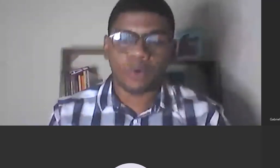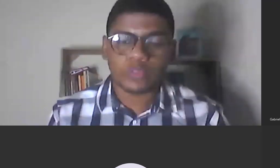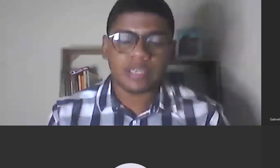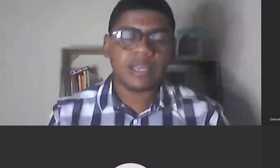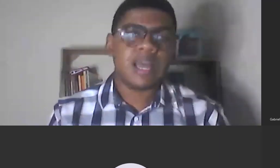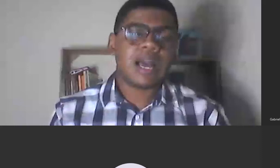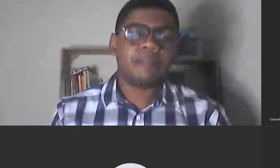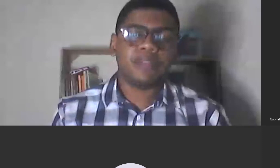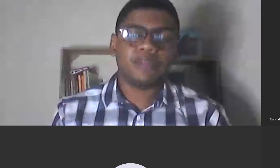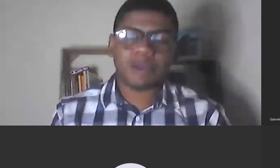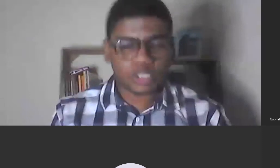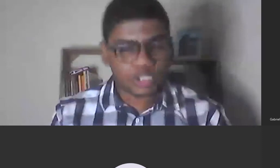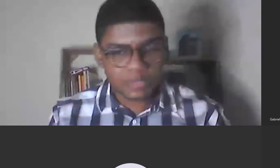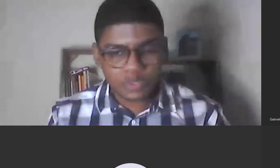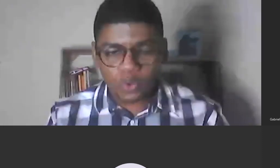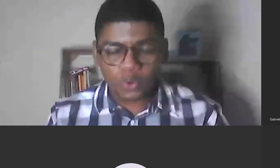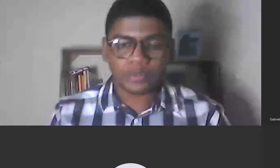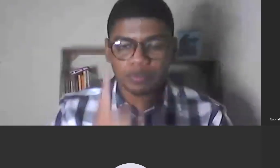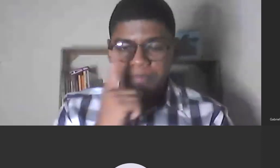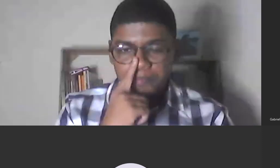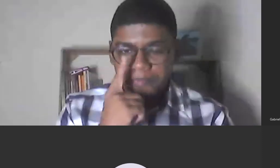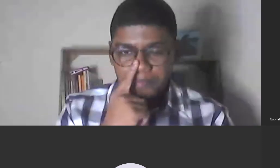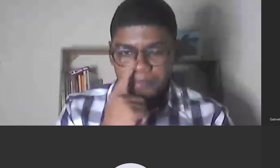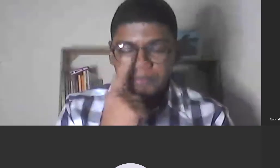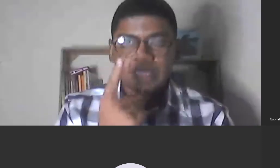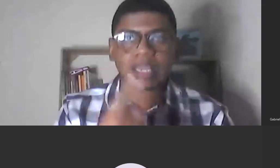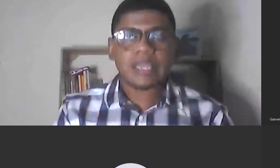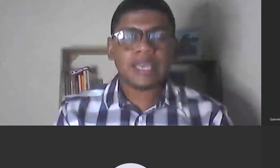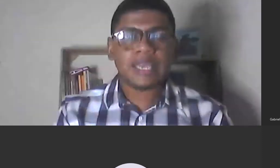uma bolsa, abrir um pacote de biscoito,